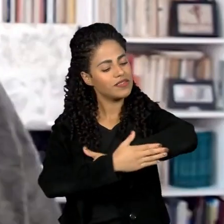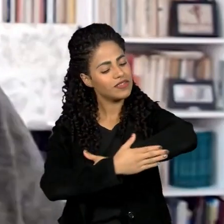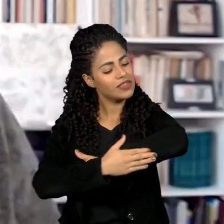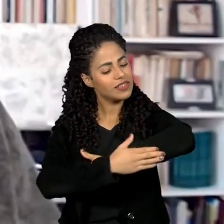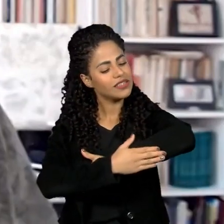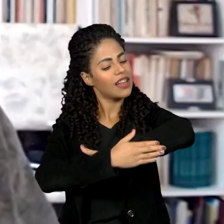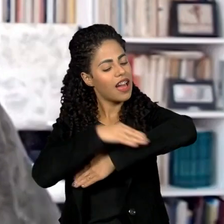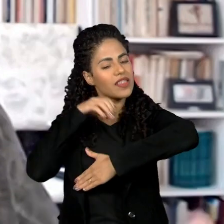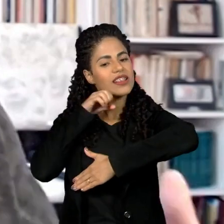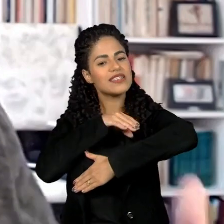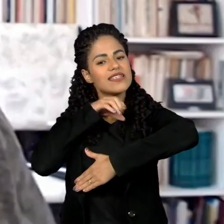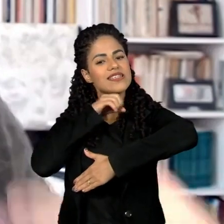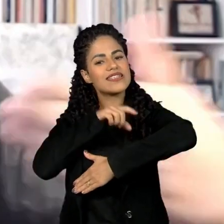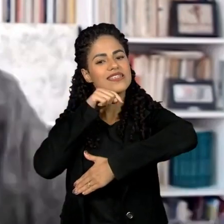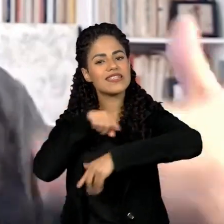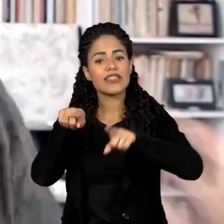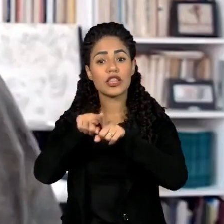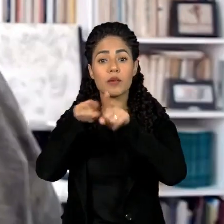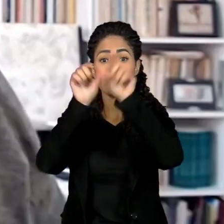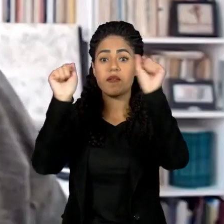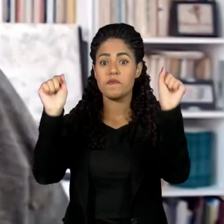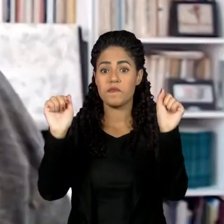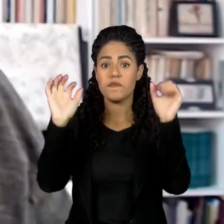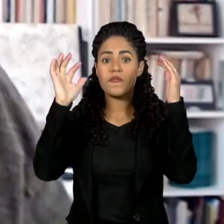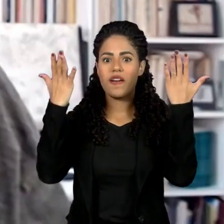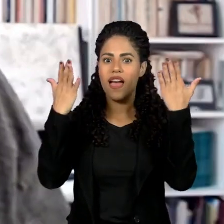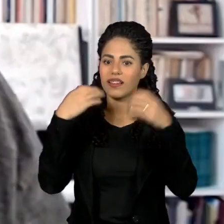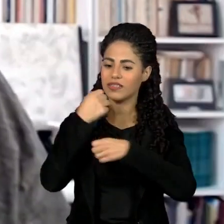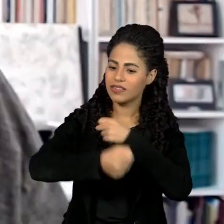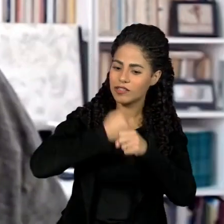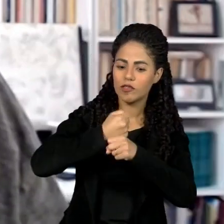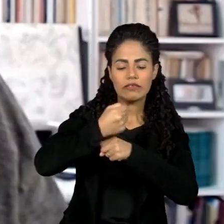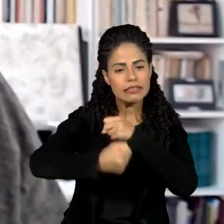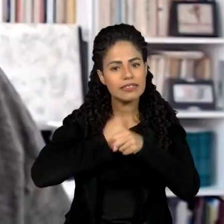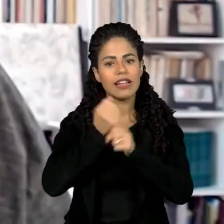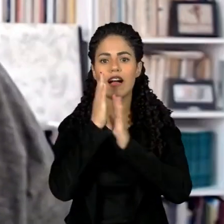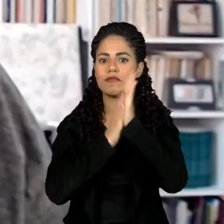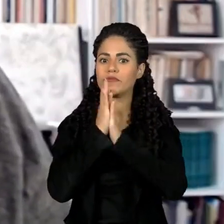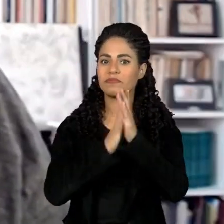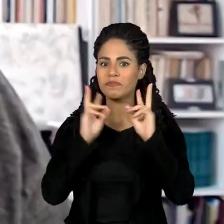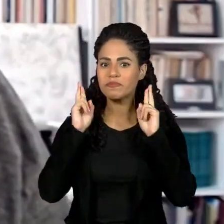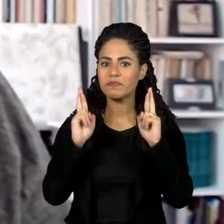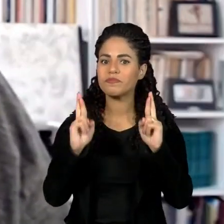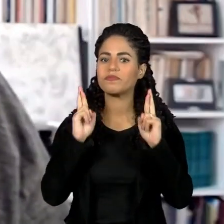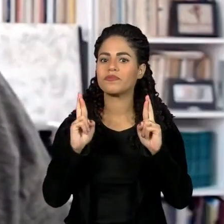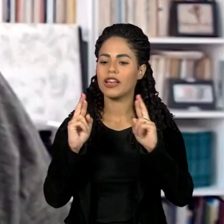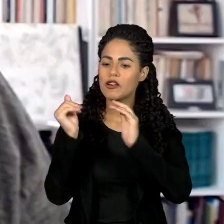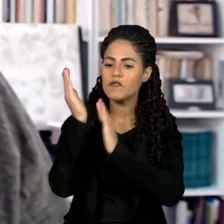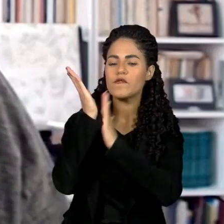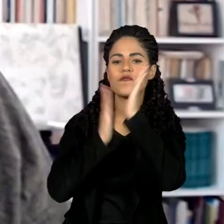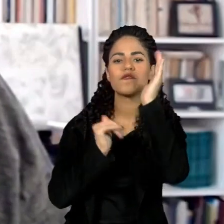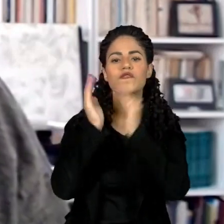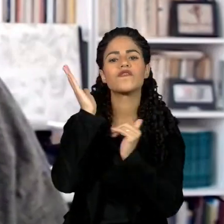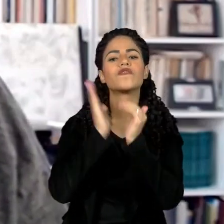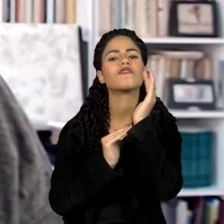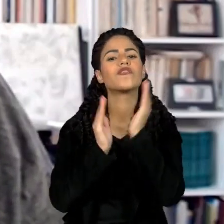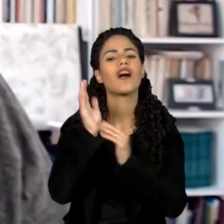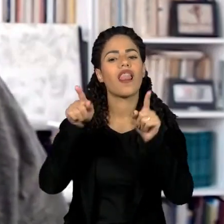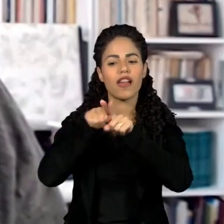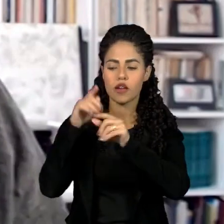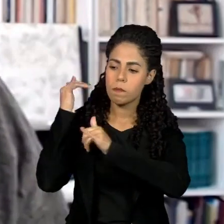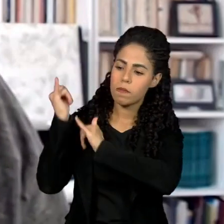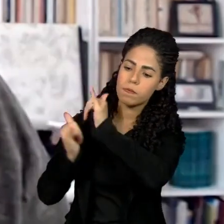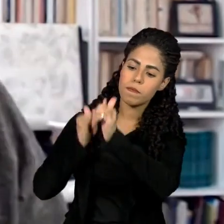festas populares que a gente aguarda todos os anos. Folclore também está quando a gente precisa reunir